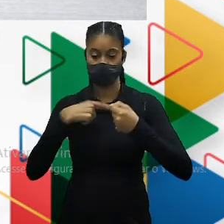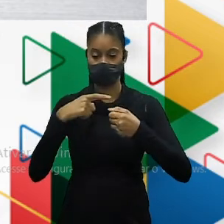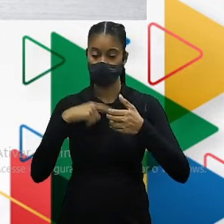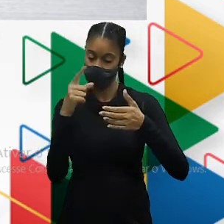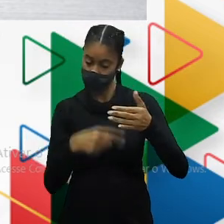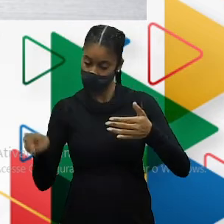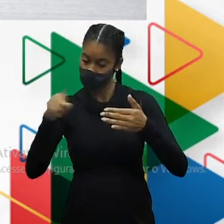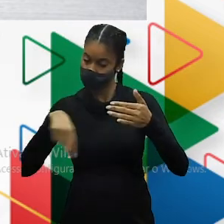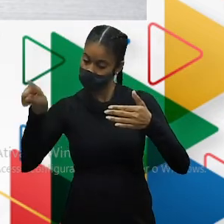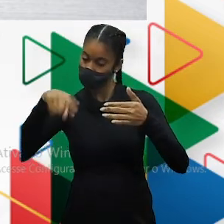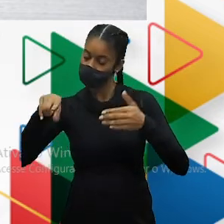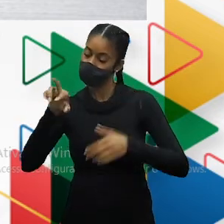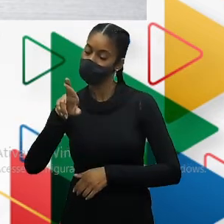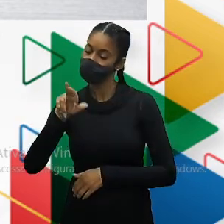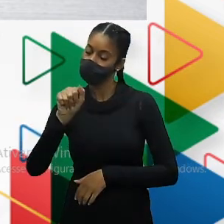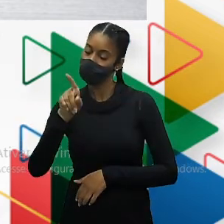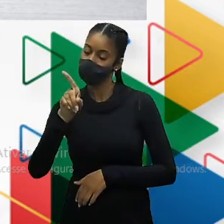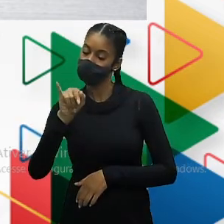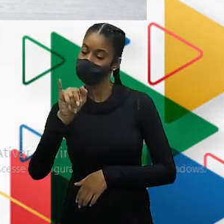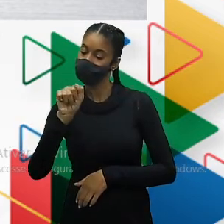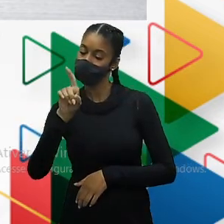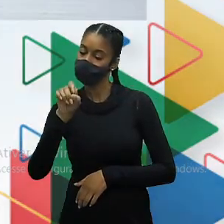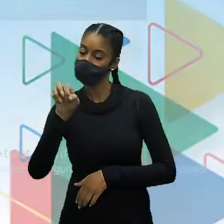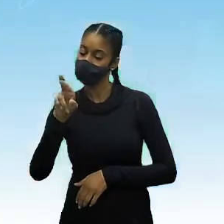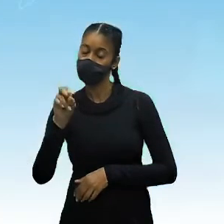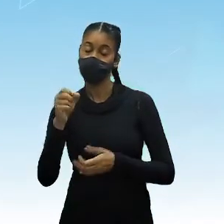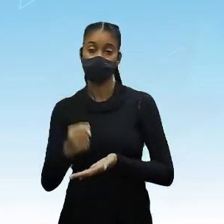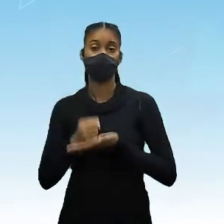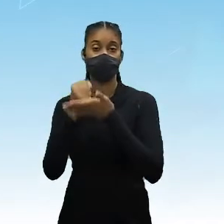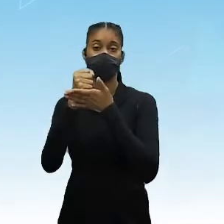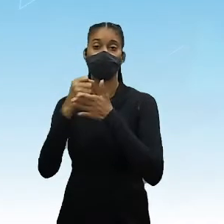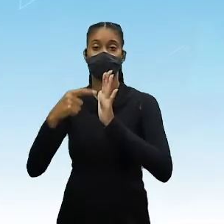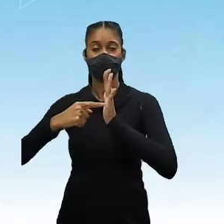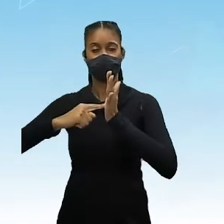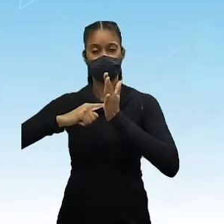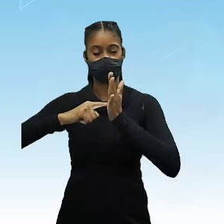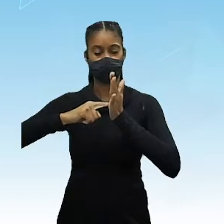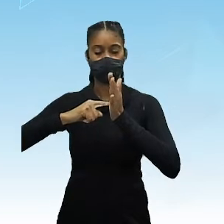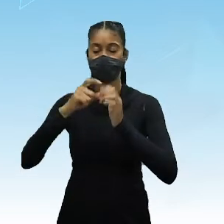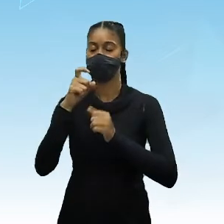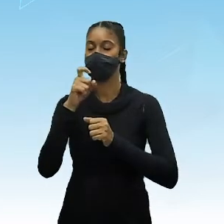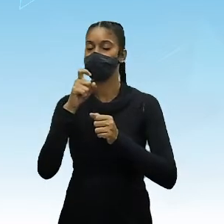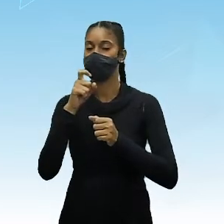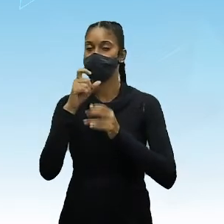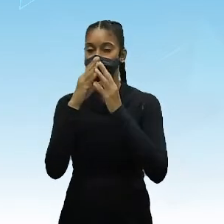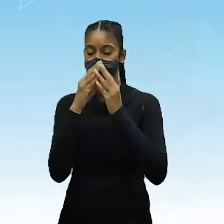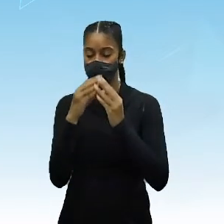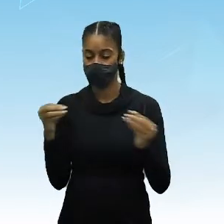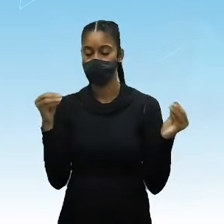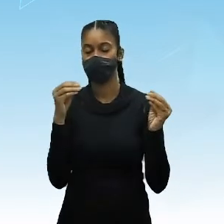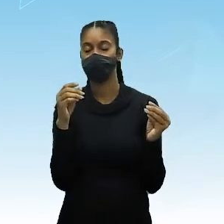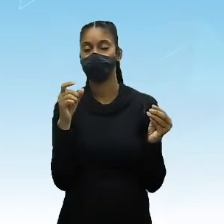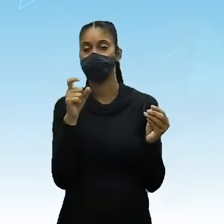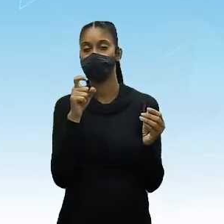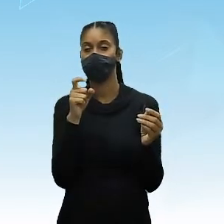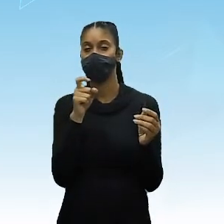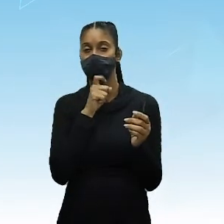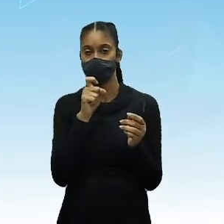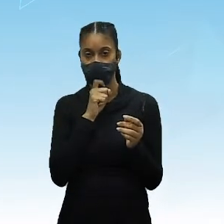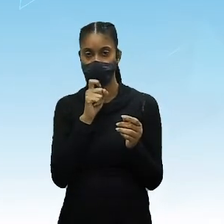circular um líquido que ajuda a resfriar o motor, impedindo que ele fique quente o suficiente até